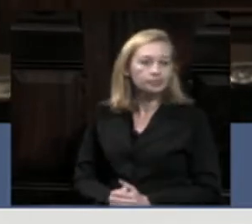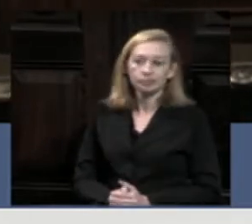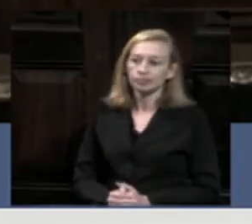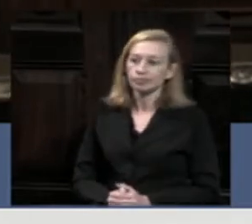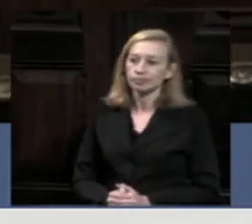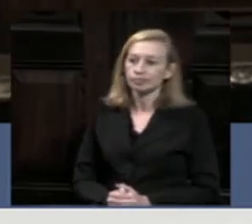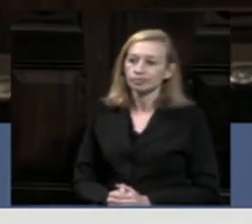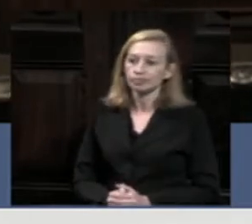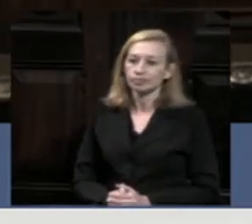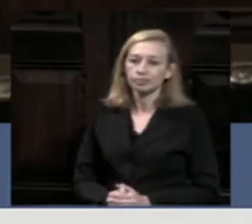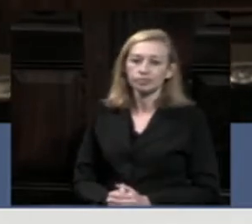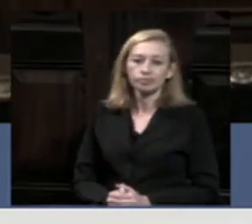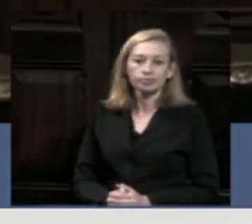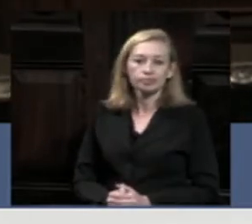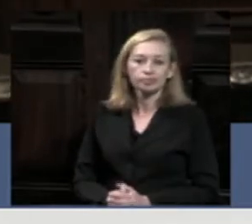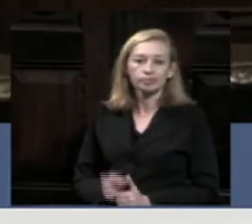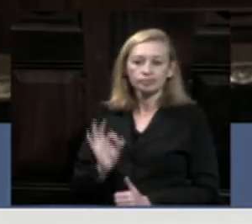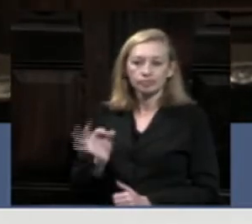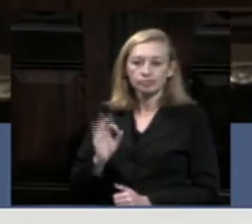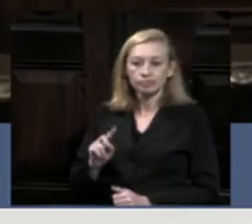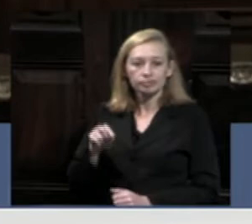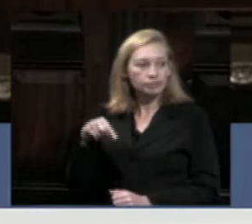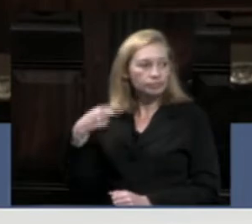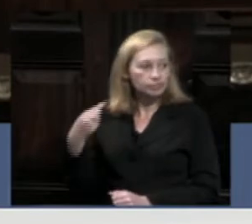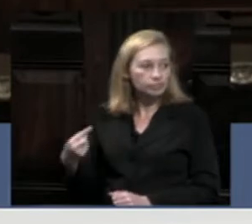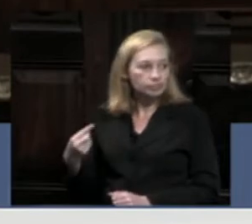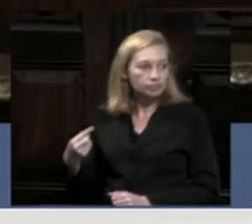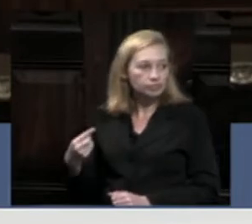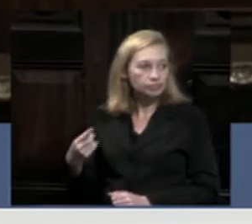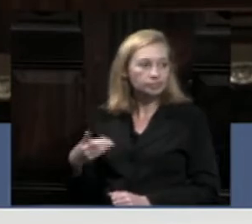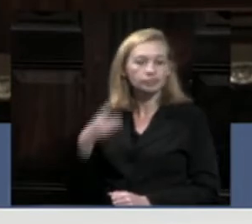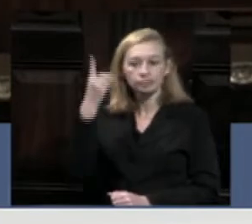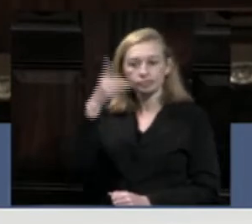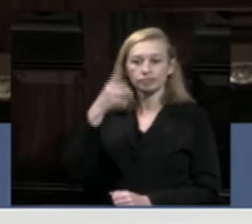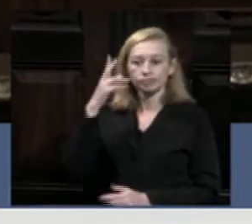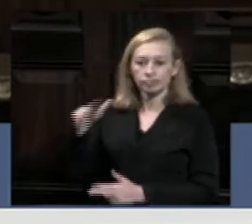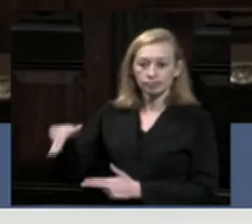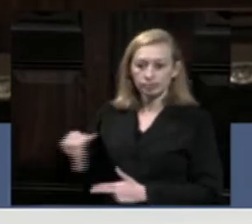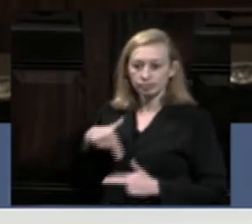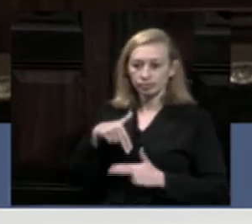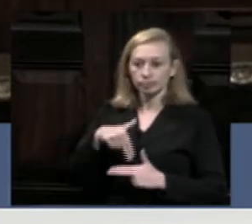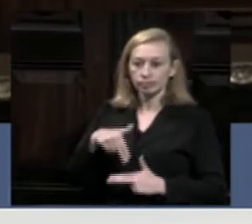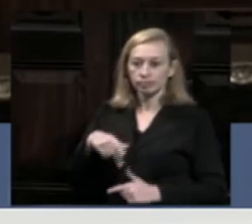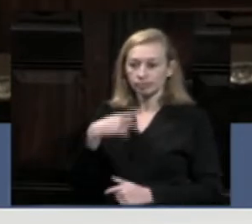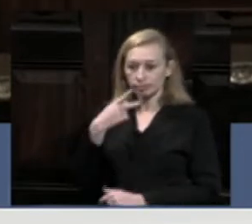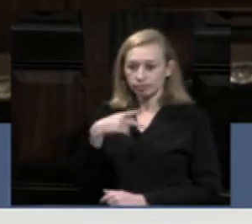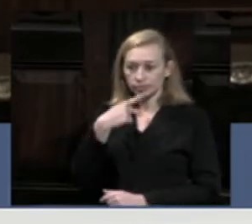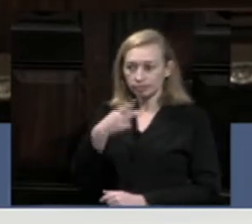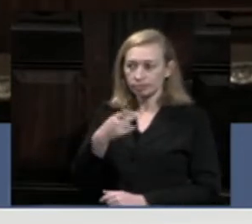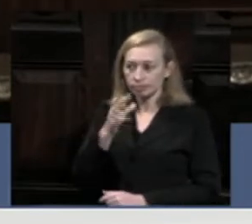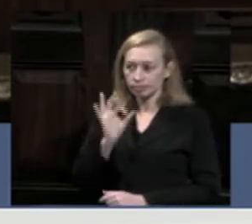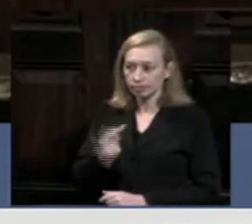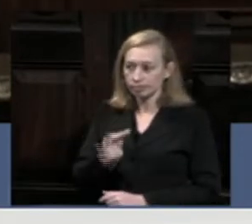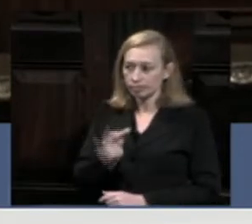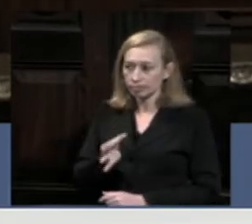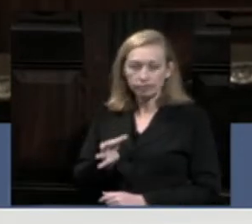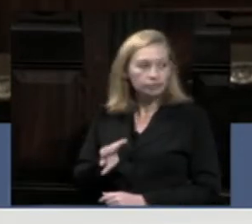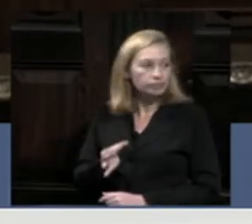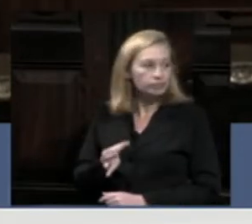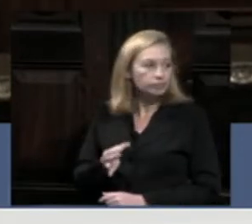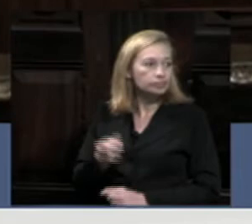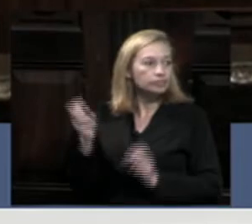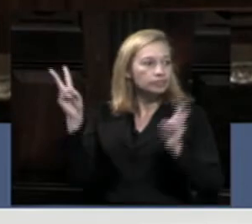Eu tenho certeza que outros deputados subirão essa tribuna para falar exatamente sobre